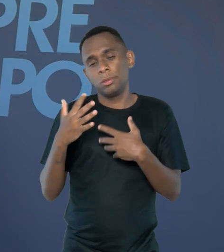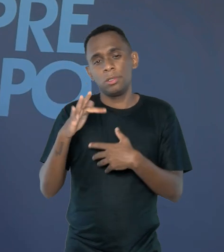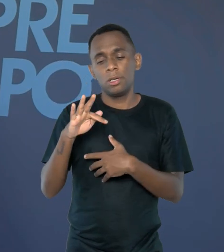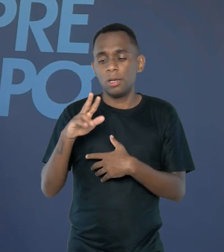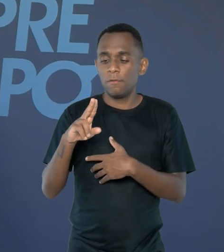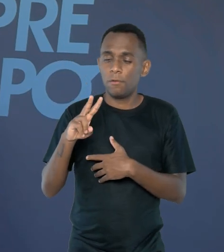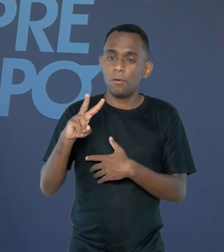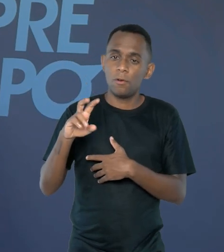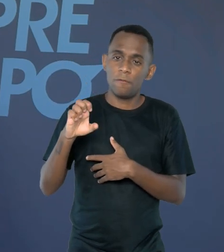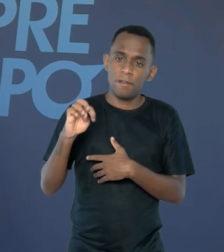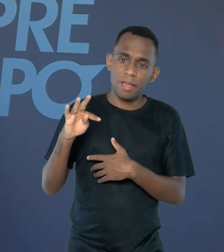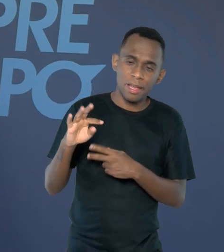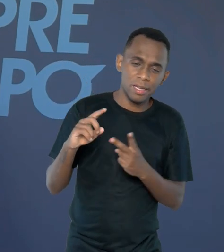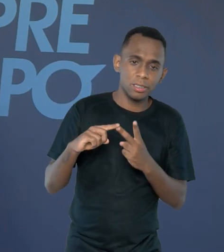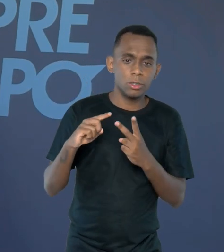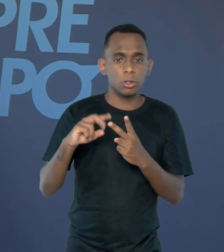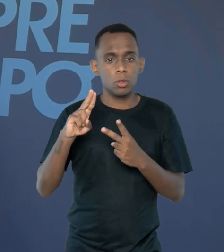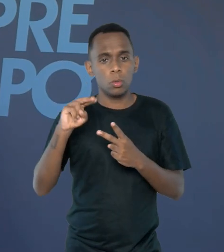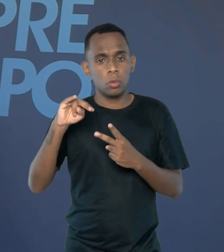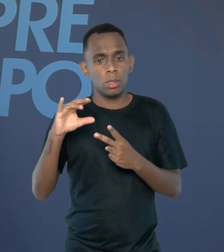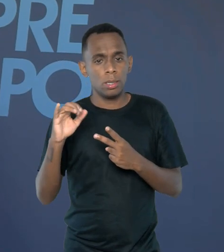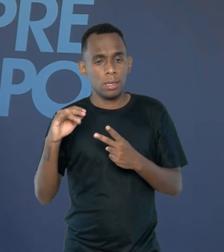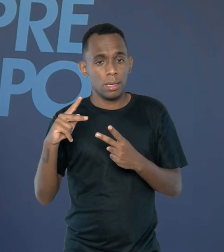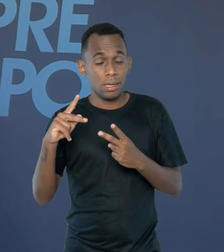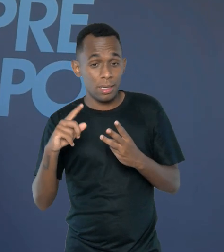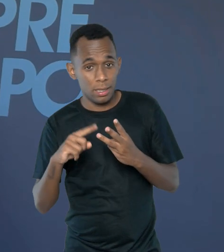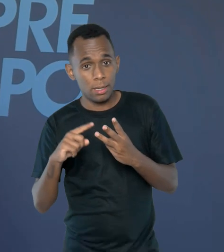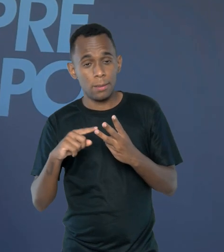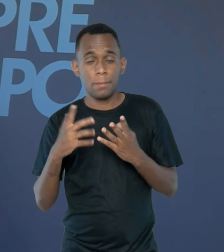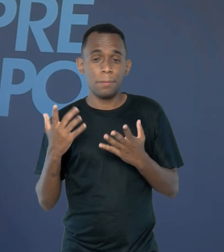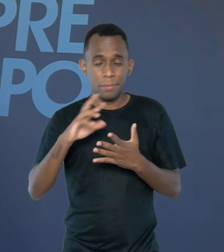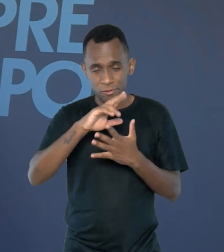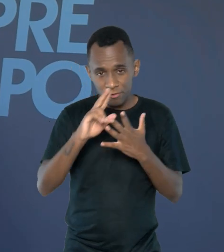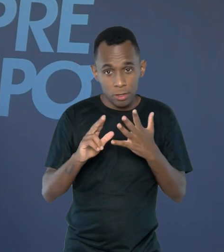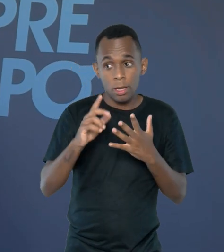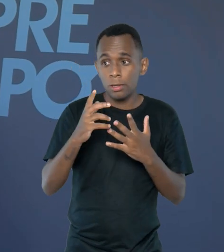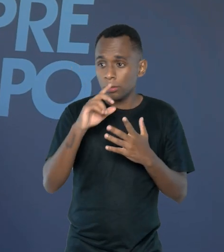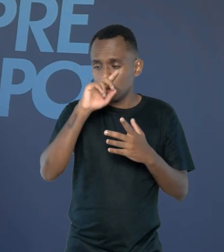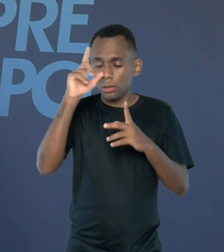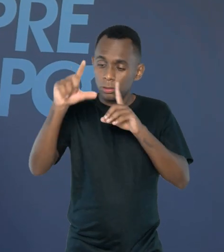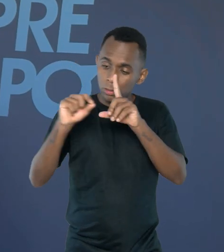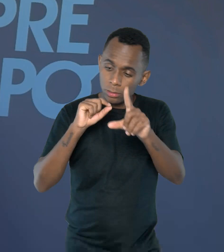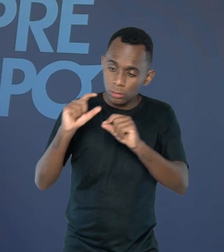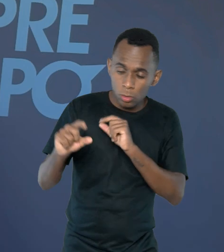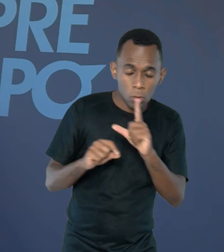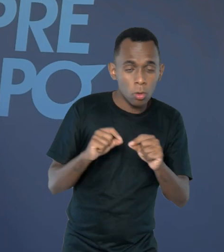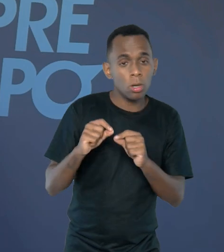a Unicamp, a UFRJ, que escolha livros,